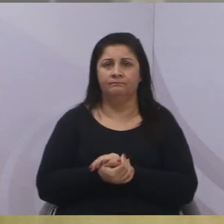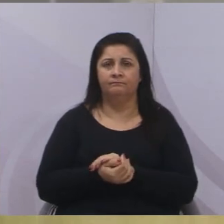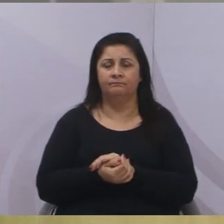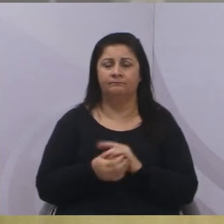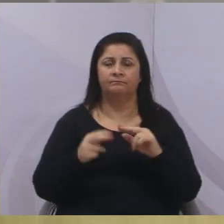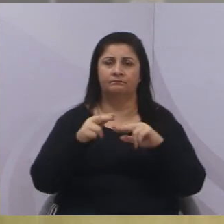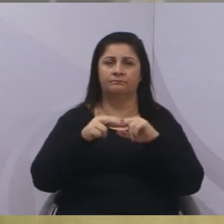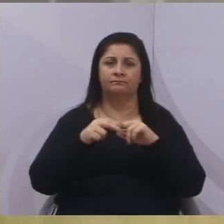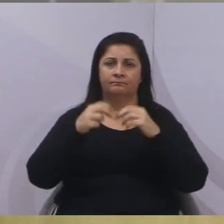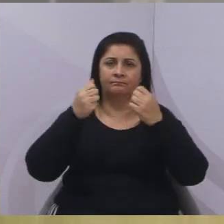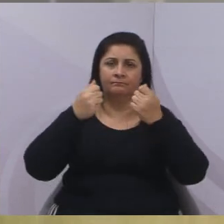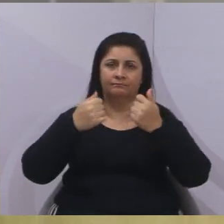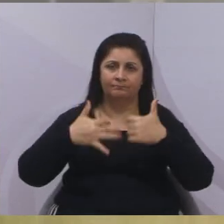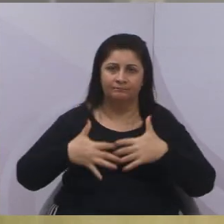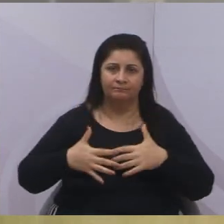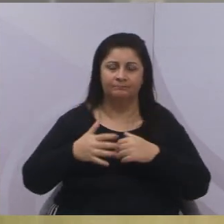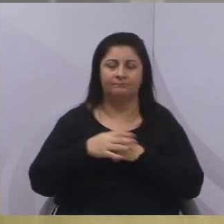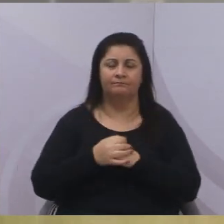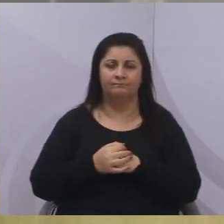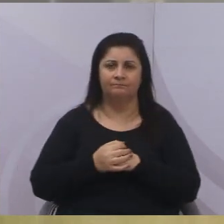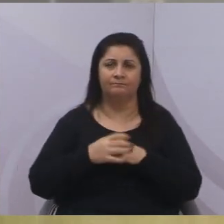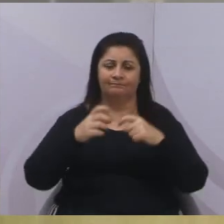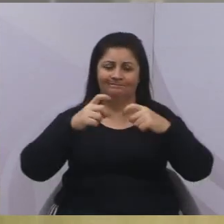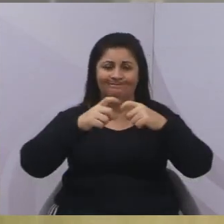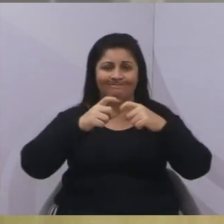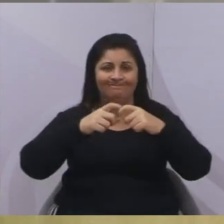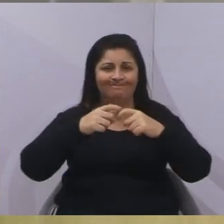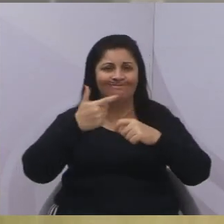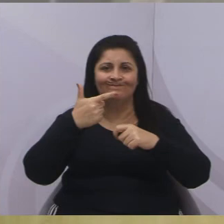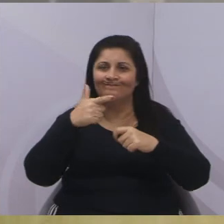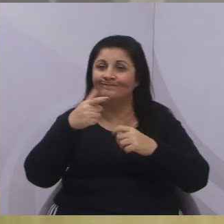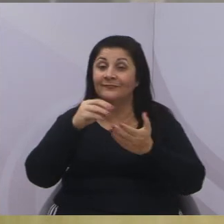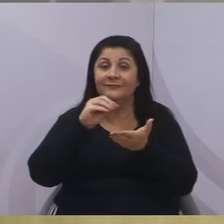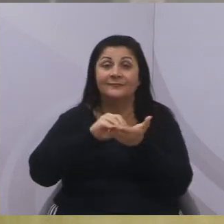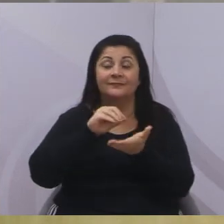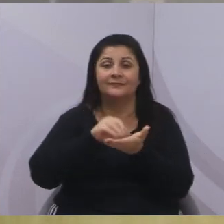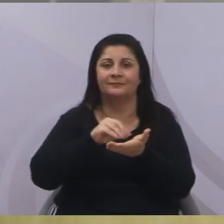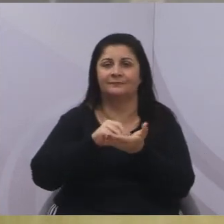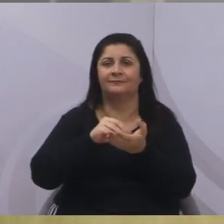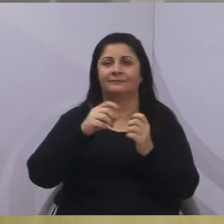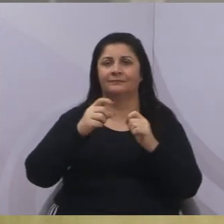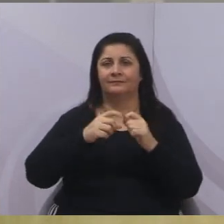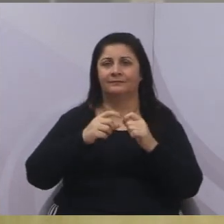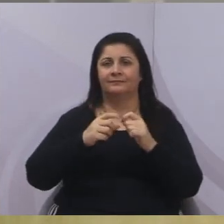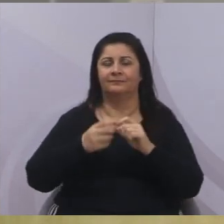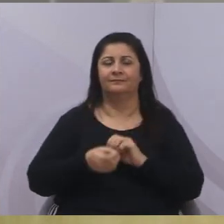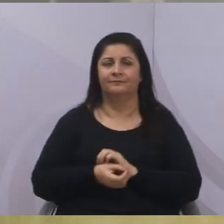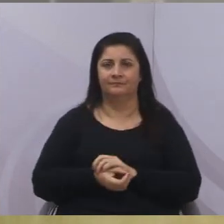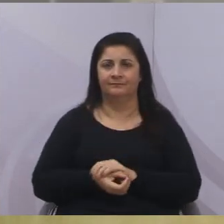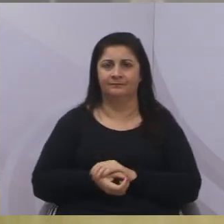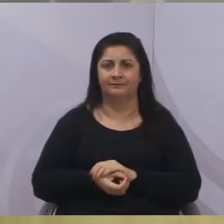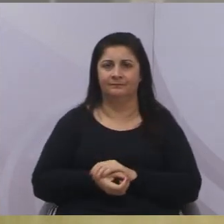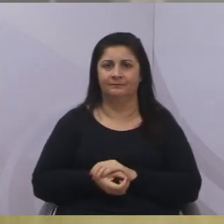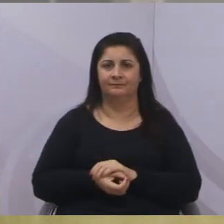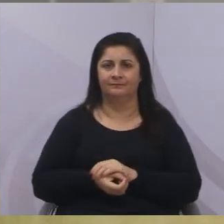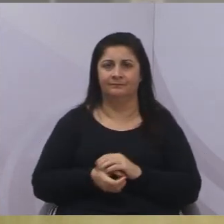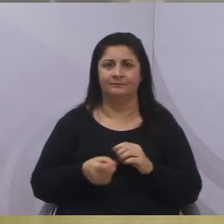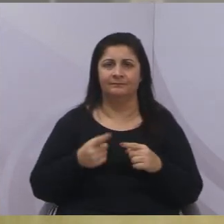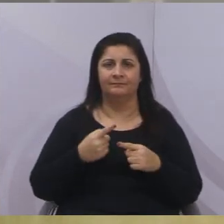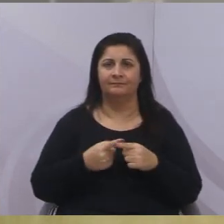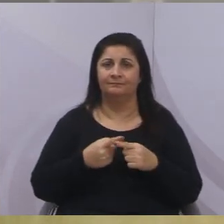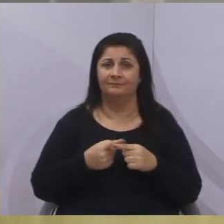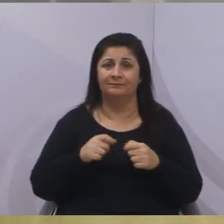eu digo, é uma mão de obra escassa, porque quando a gente lança o credenciamento e